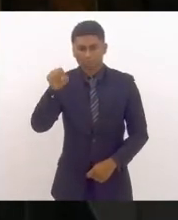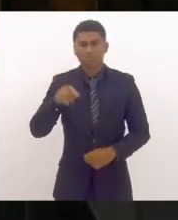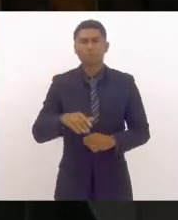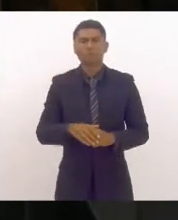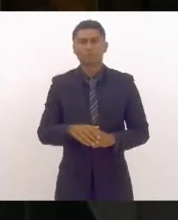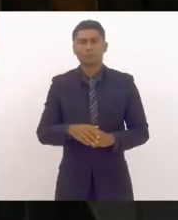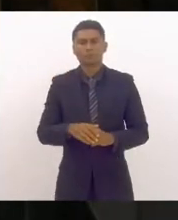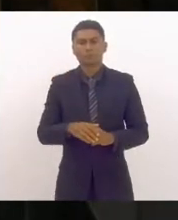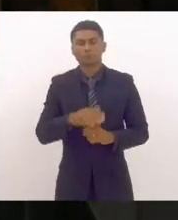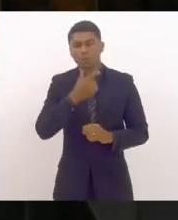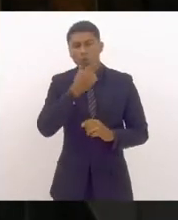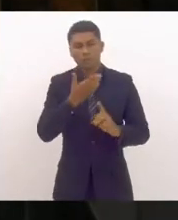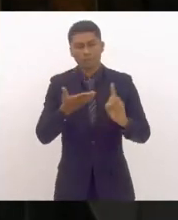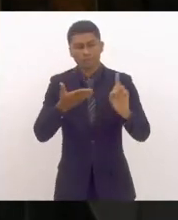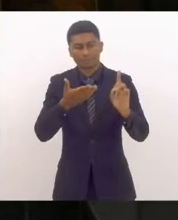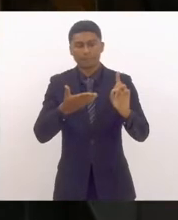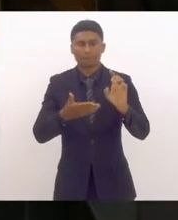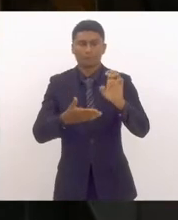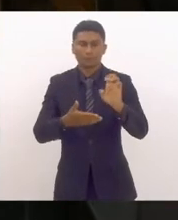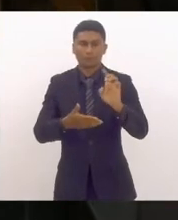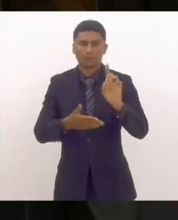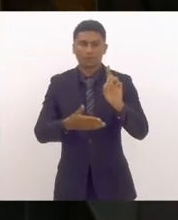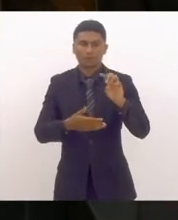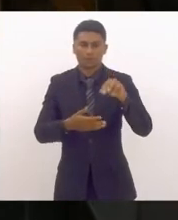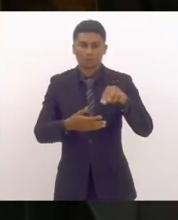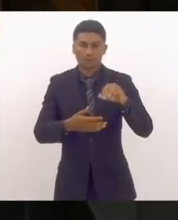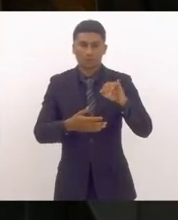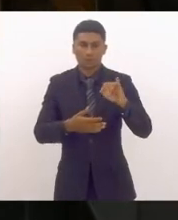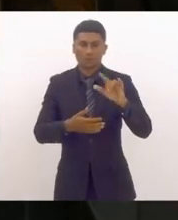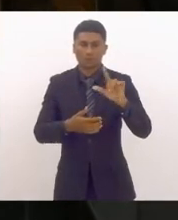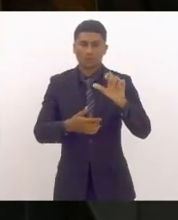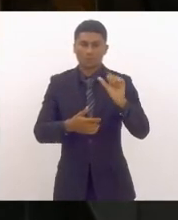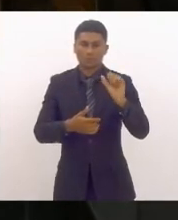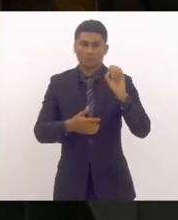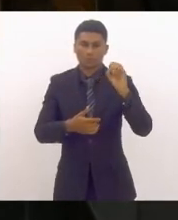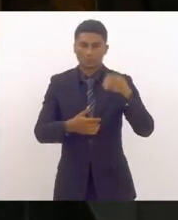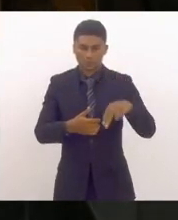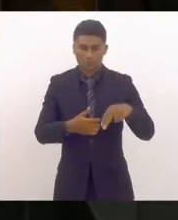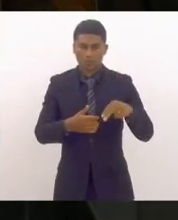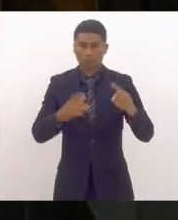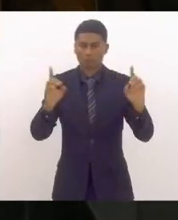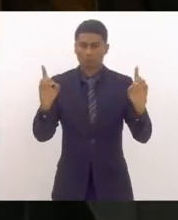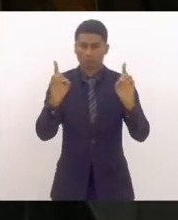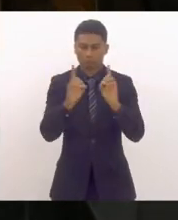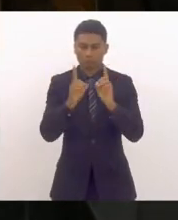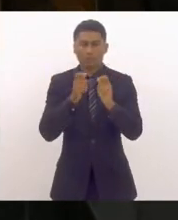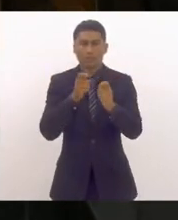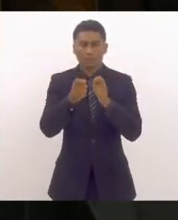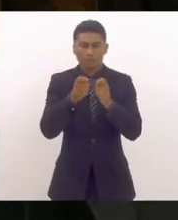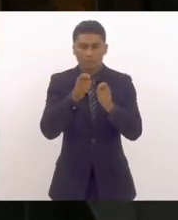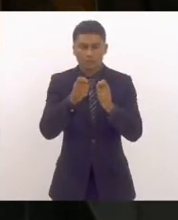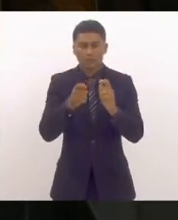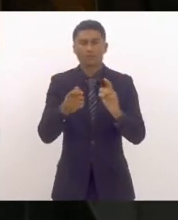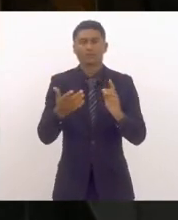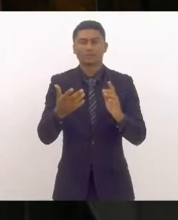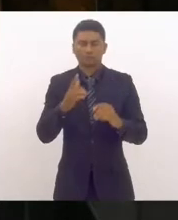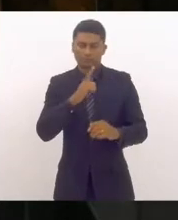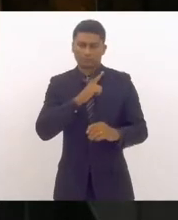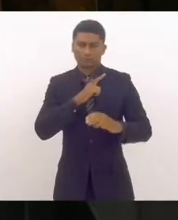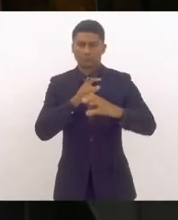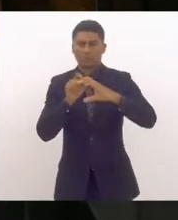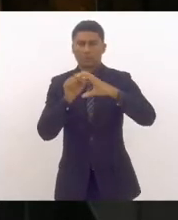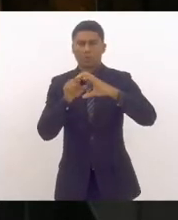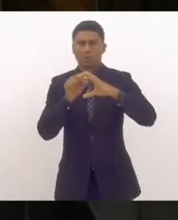Edmilson Edmilson avelã no programa que ele tem na TV Globo